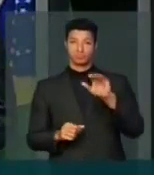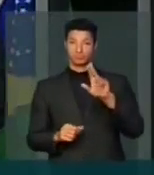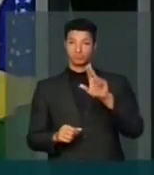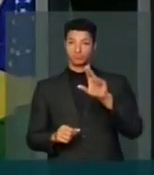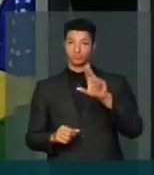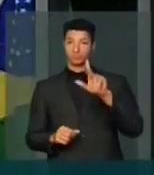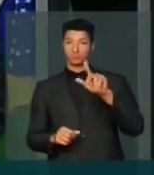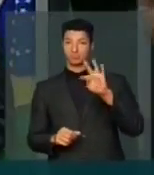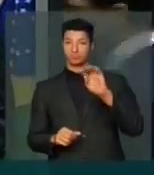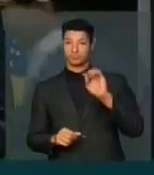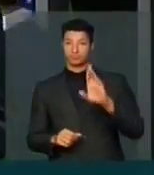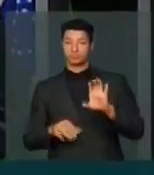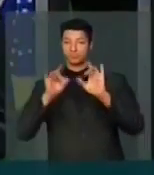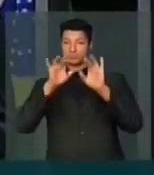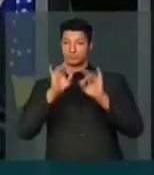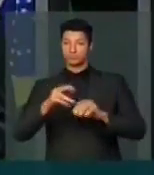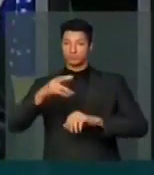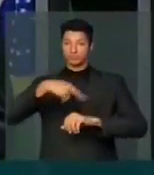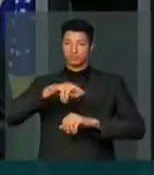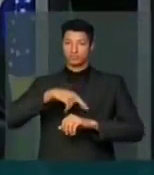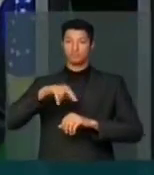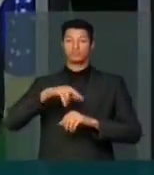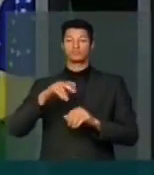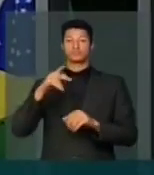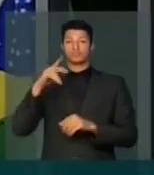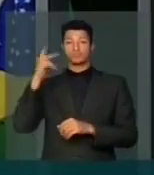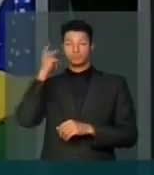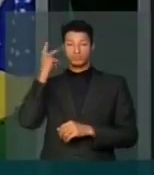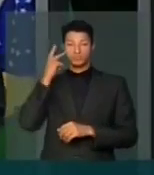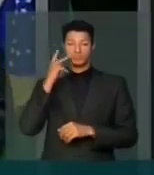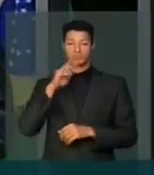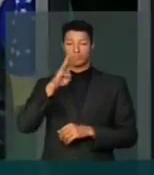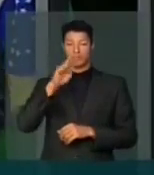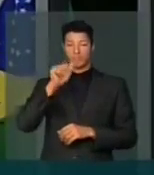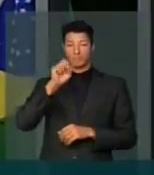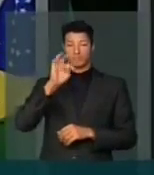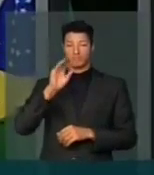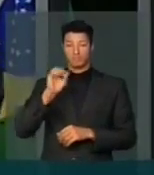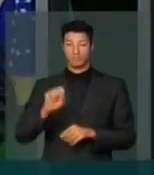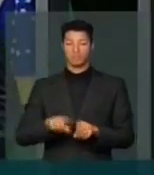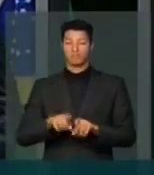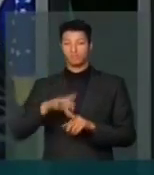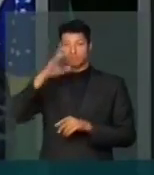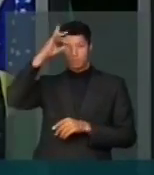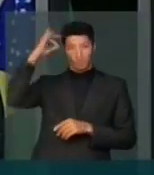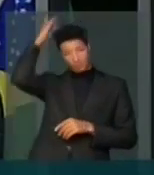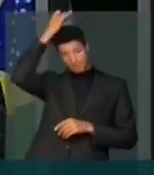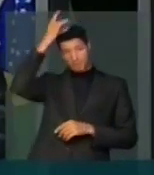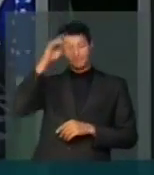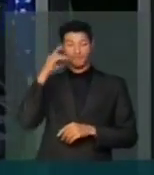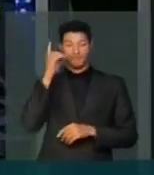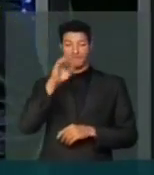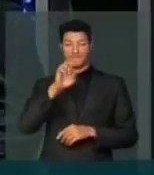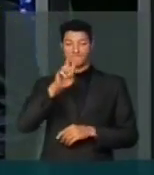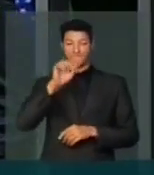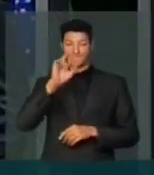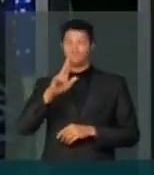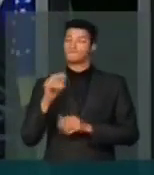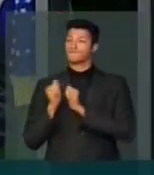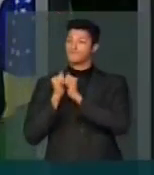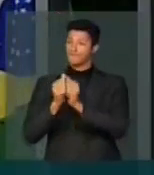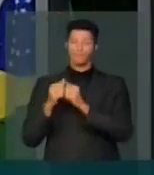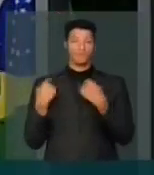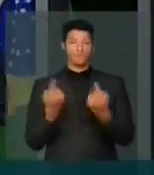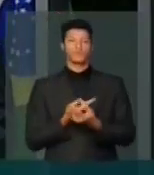postura, cito especialmente a região no Oeste Paulista de Bastos e também no Espírito Santo, o deputado Evair de Mello nos